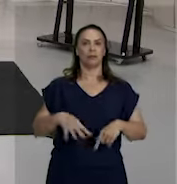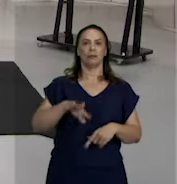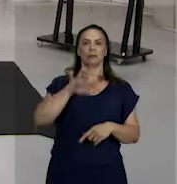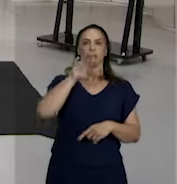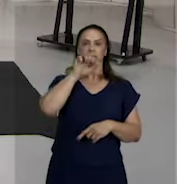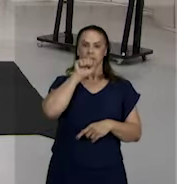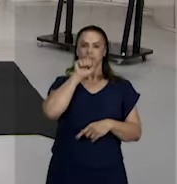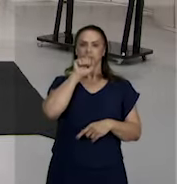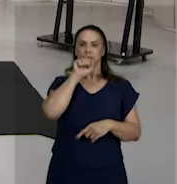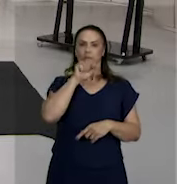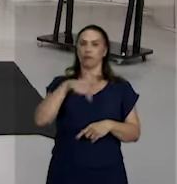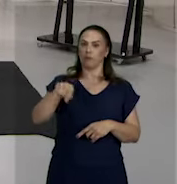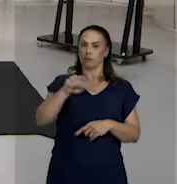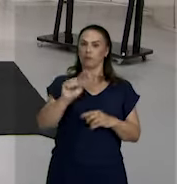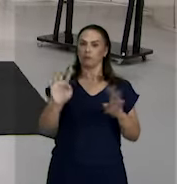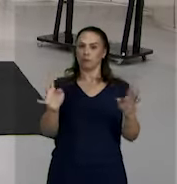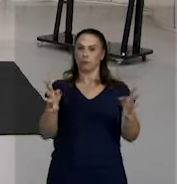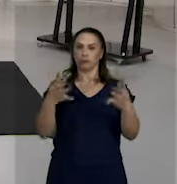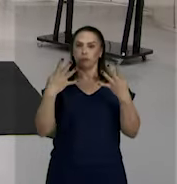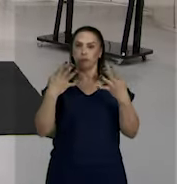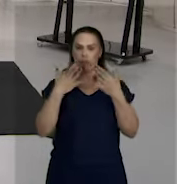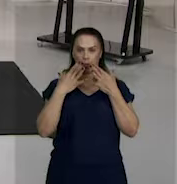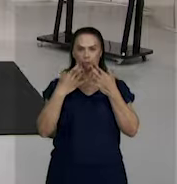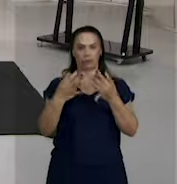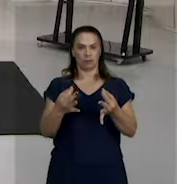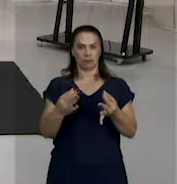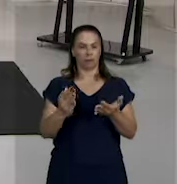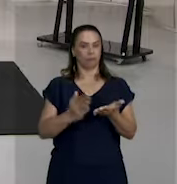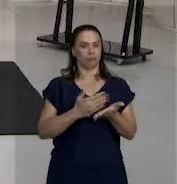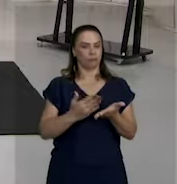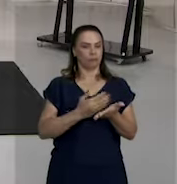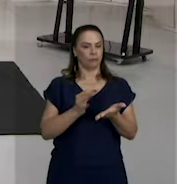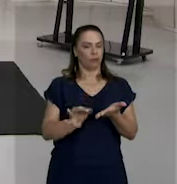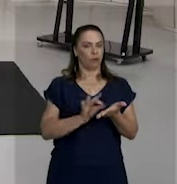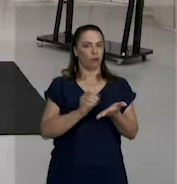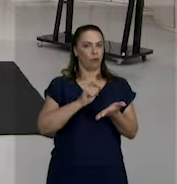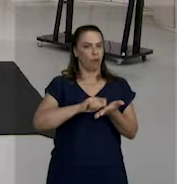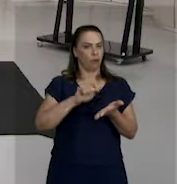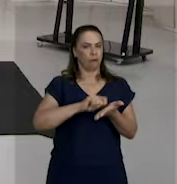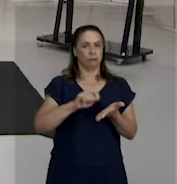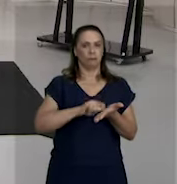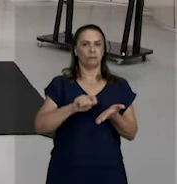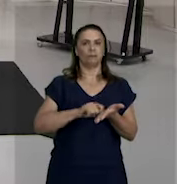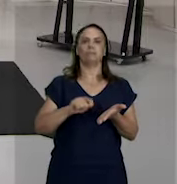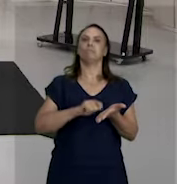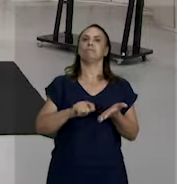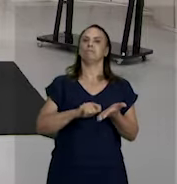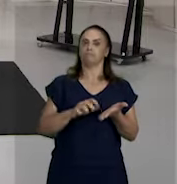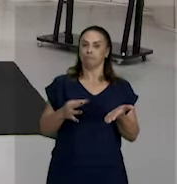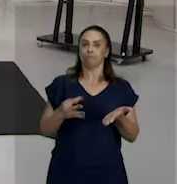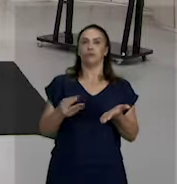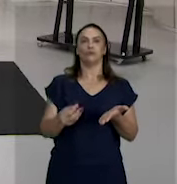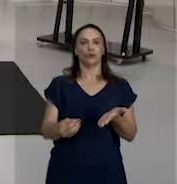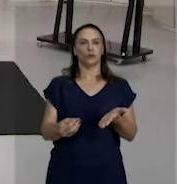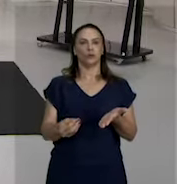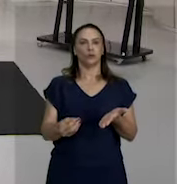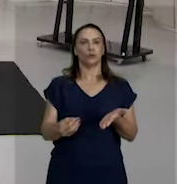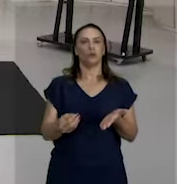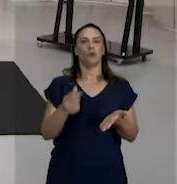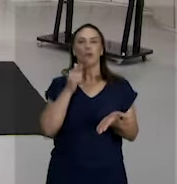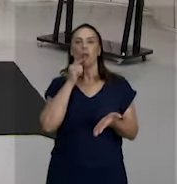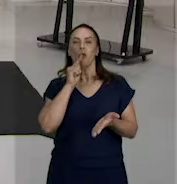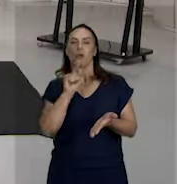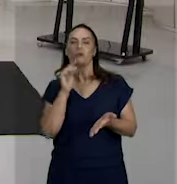fica sentadinho nesse sofá, pega o seu caderno para poder fazer todas as anotações possíveis para a gente poder entender